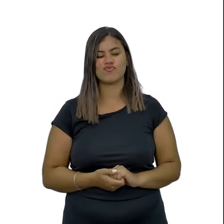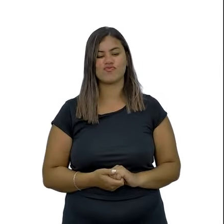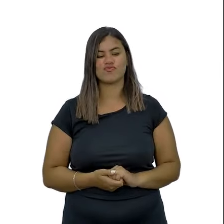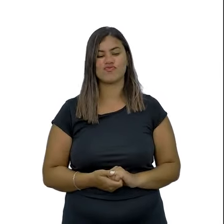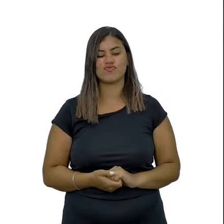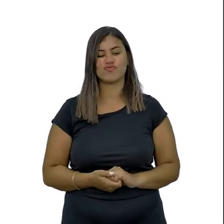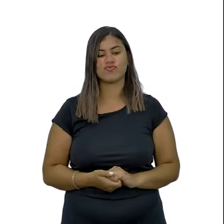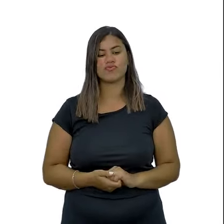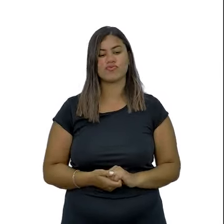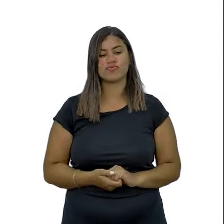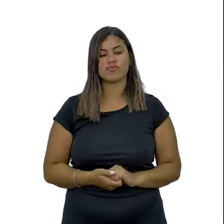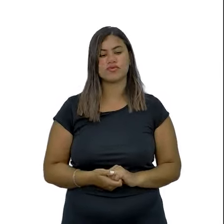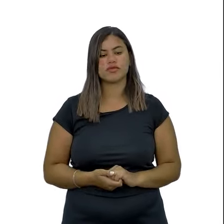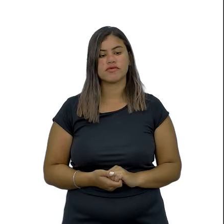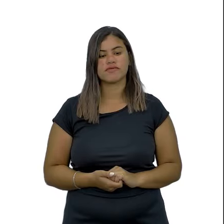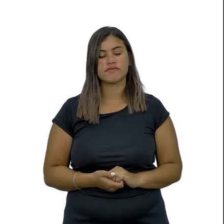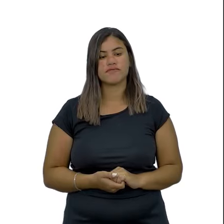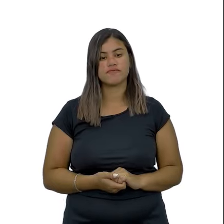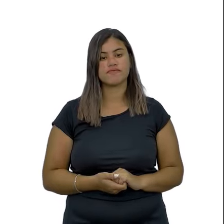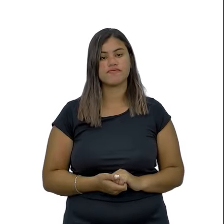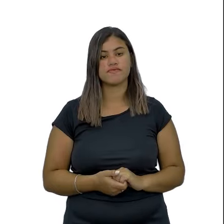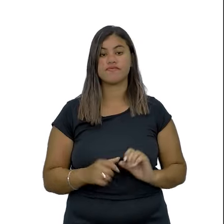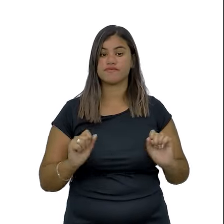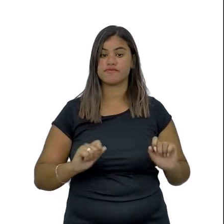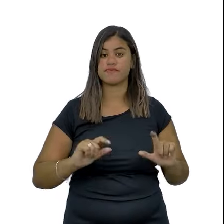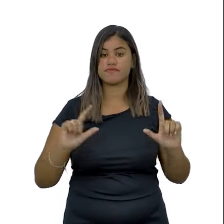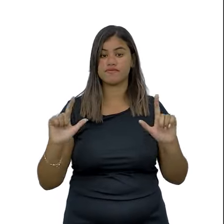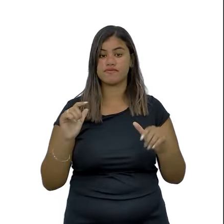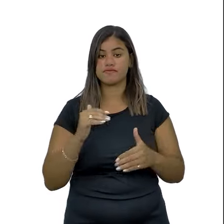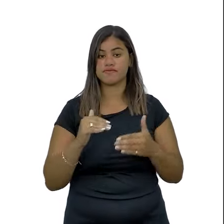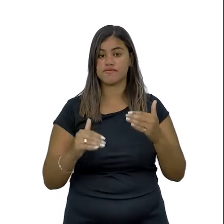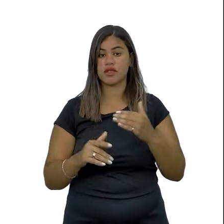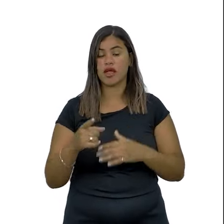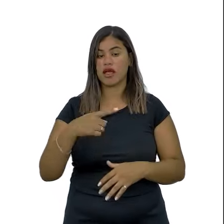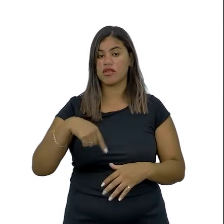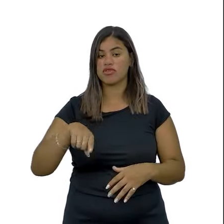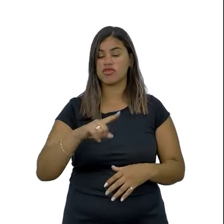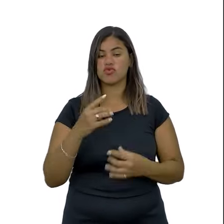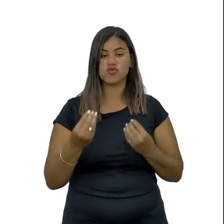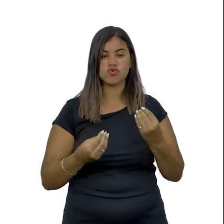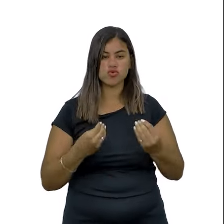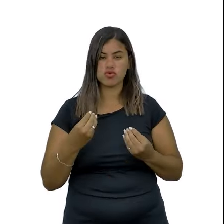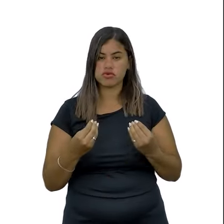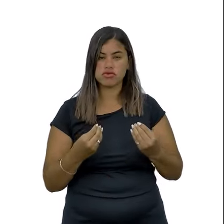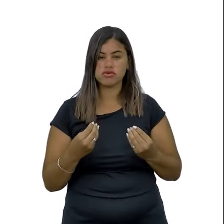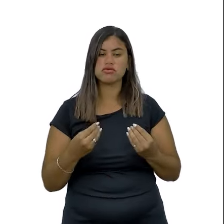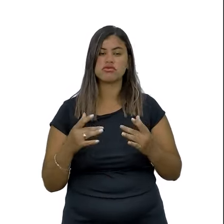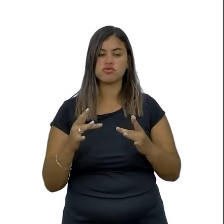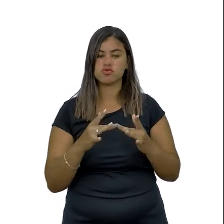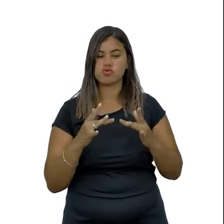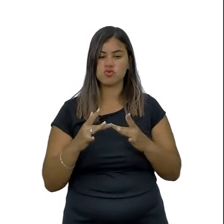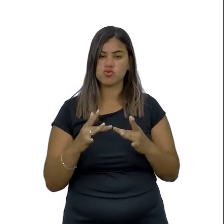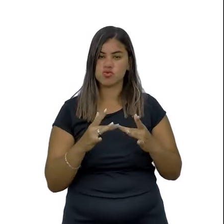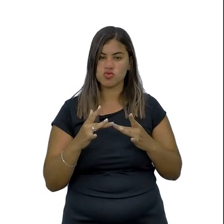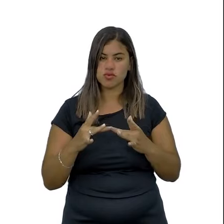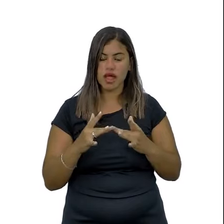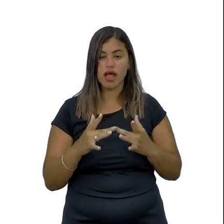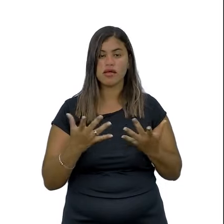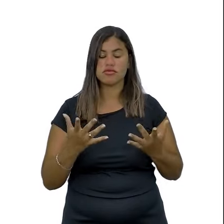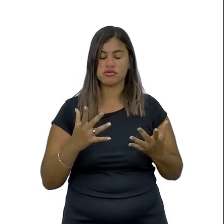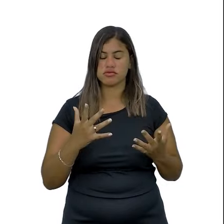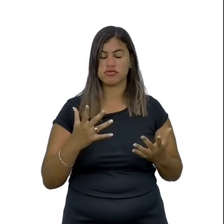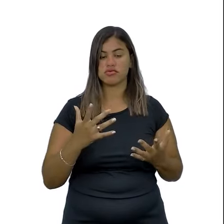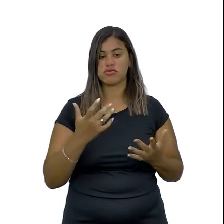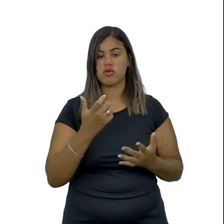Nós estamos, então, nesse momento do ano, entrando em contato com as nossas turmas, com novos alunos.